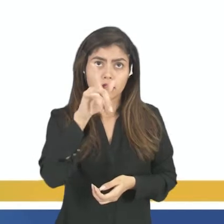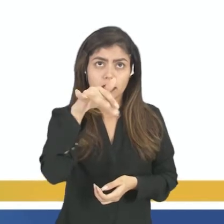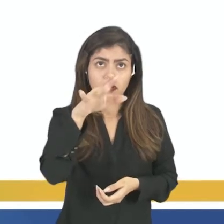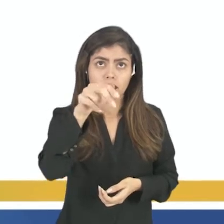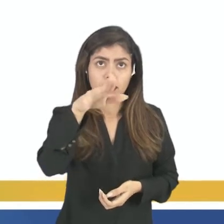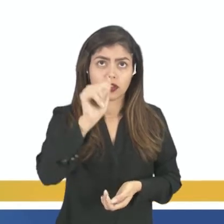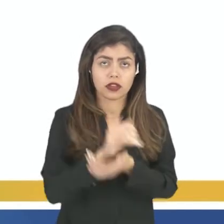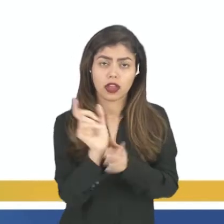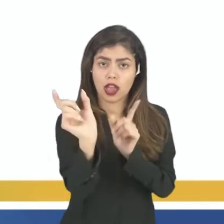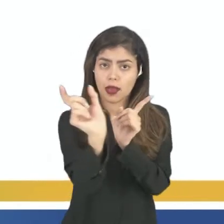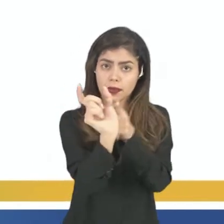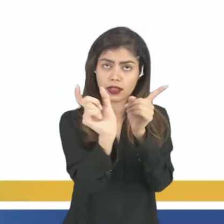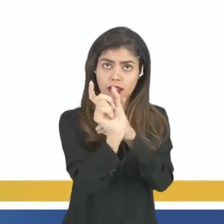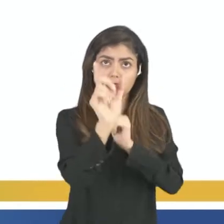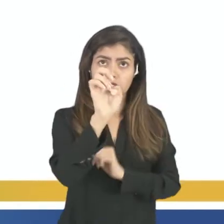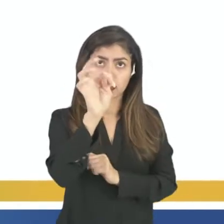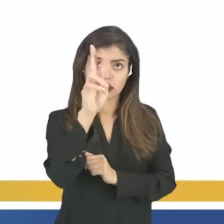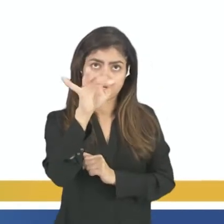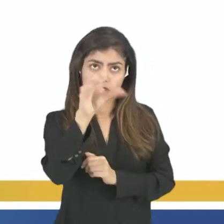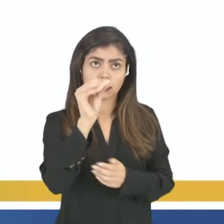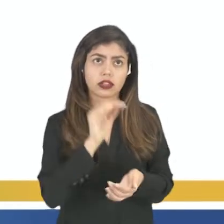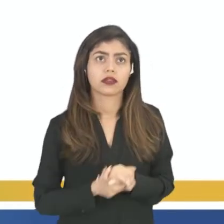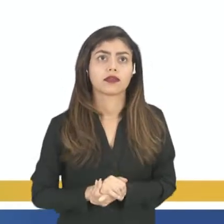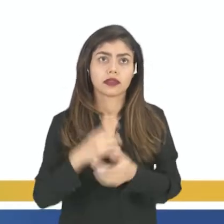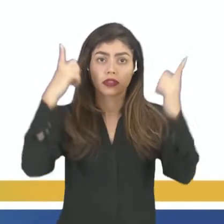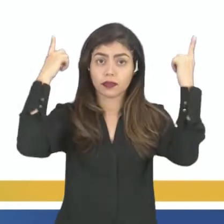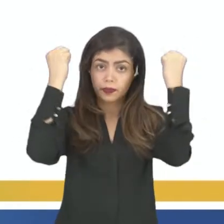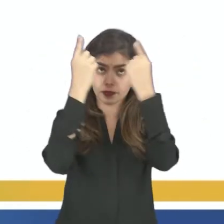Etimologicamente, estética, né, essa palavra